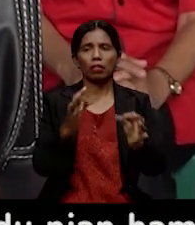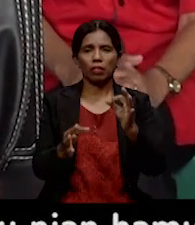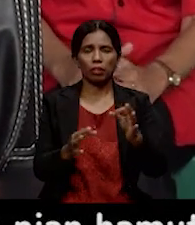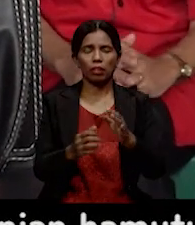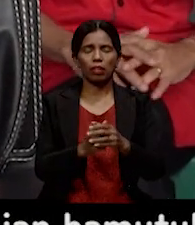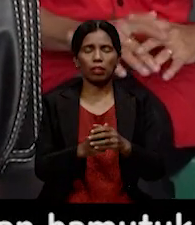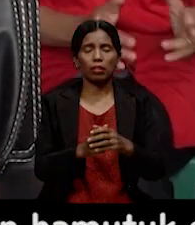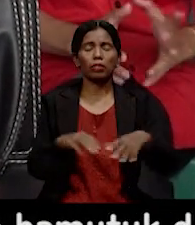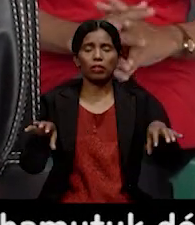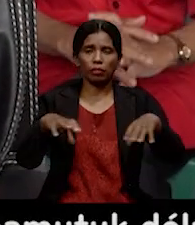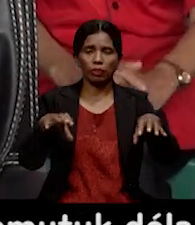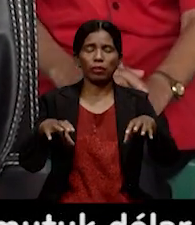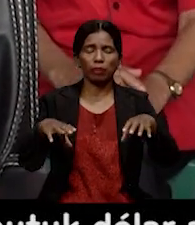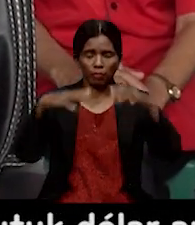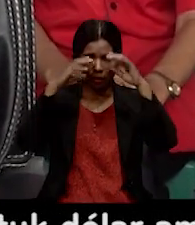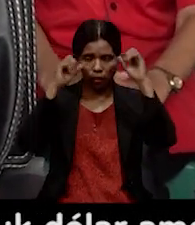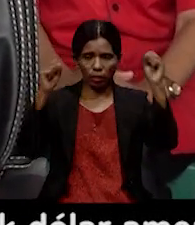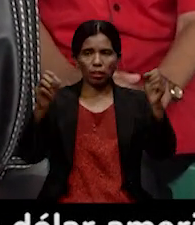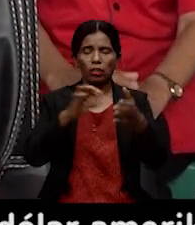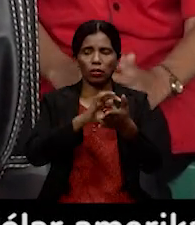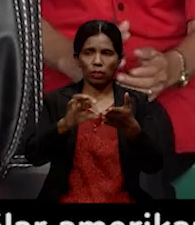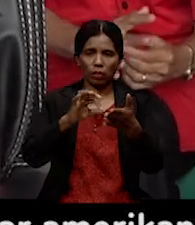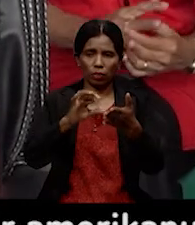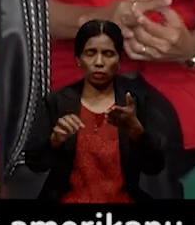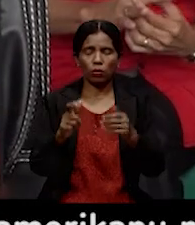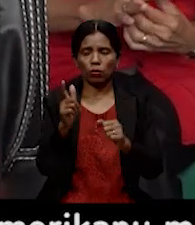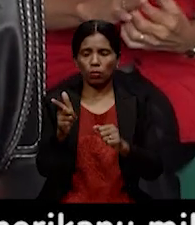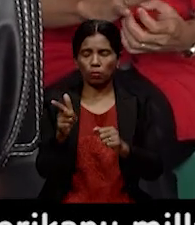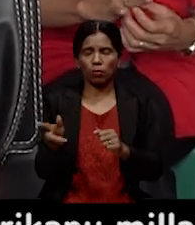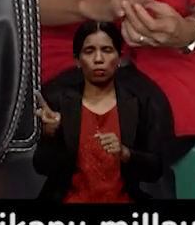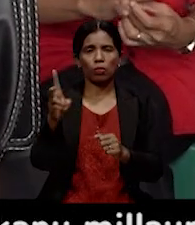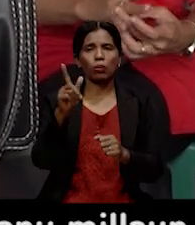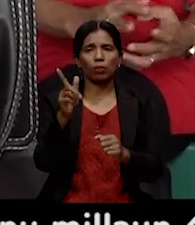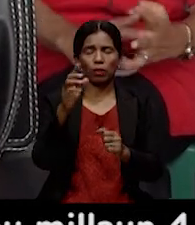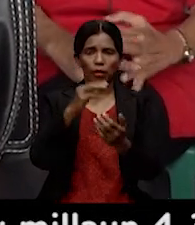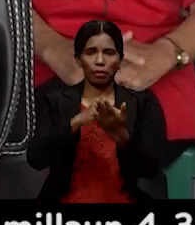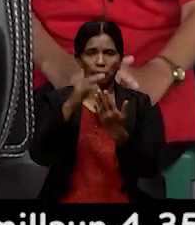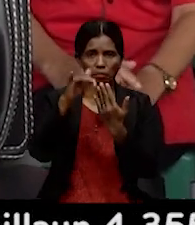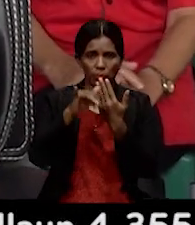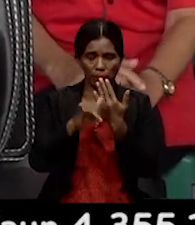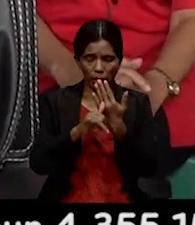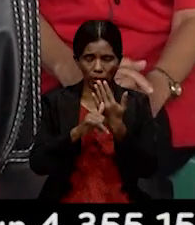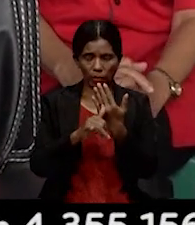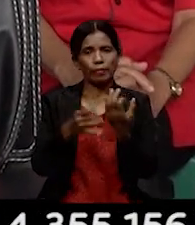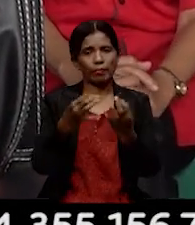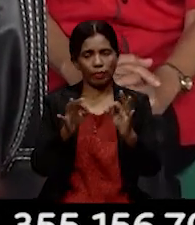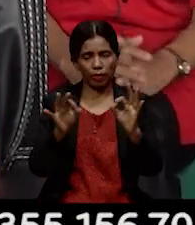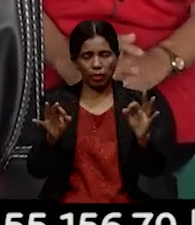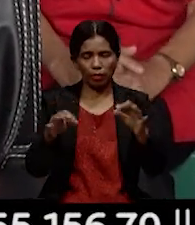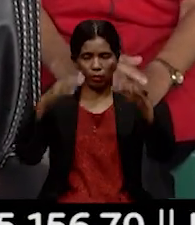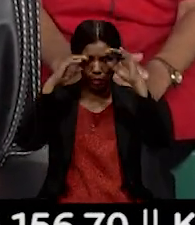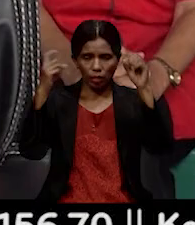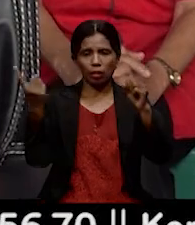ninian sura pitu irmalu maka hodi to 20 de maio maka foi ramata. Portanto, Presidente da República mantém na